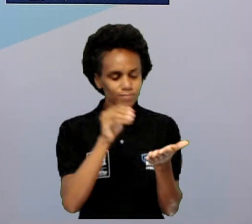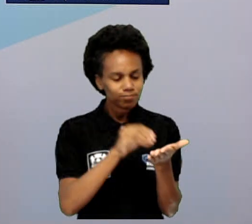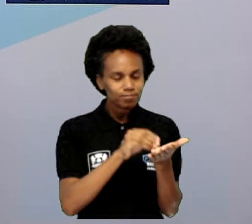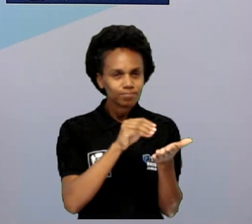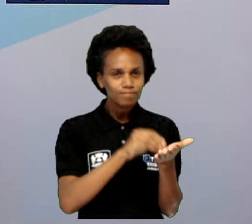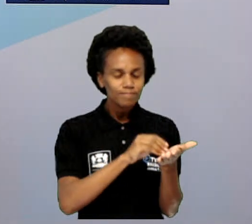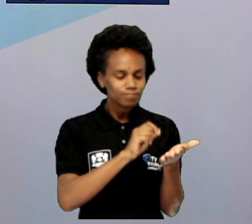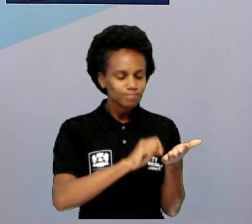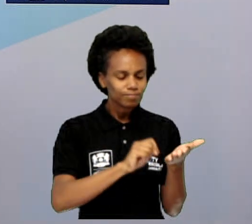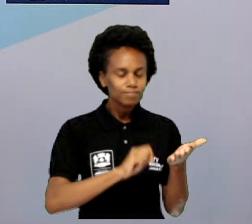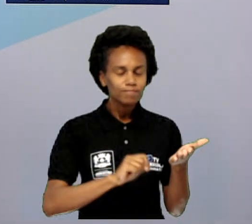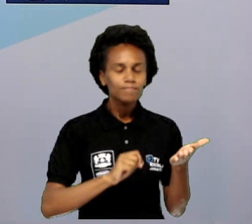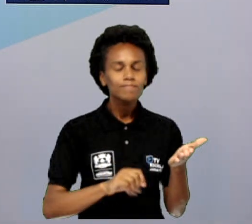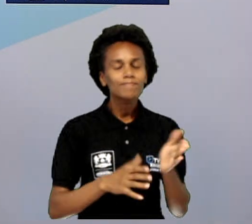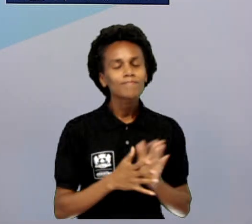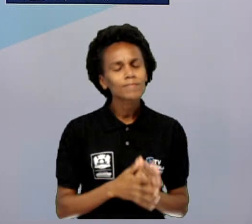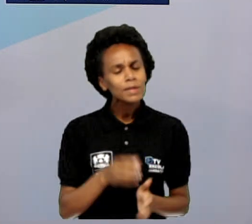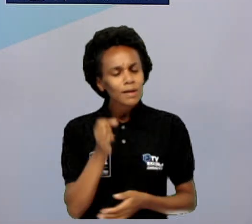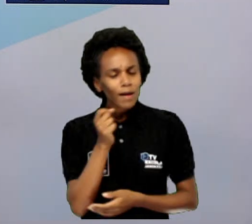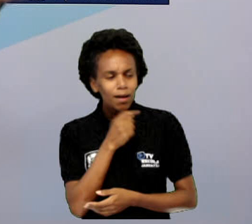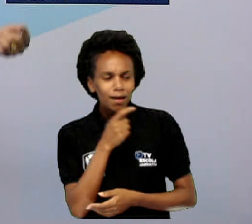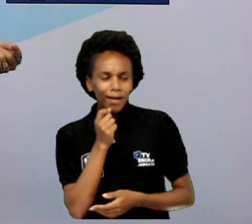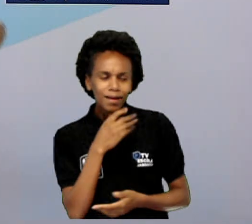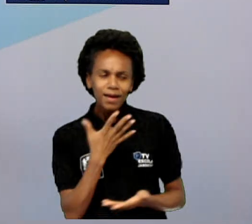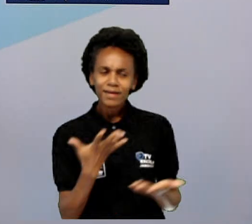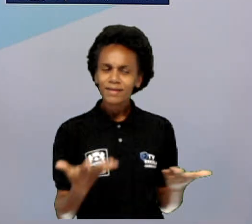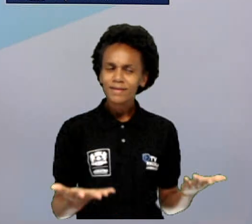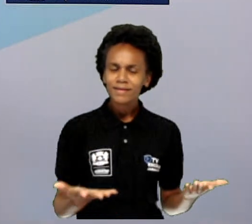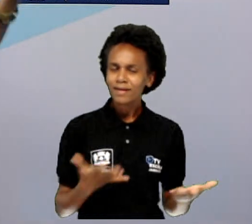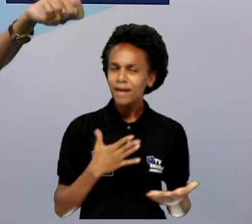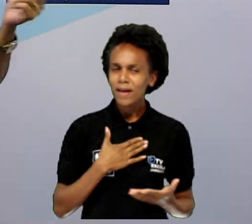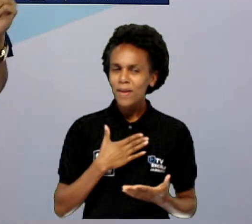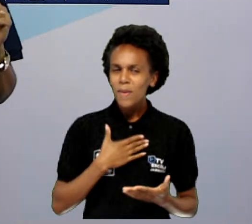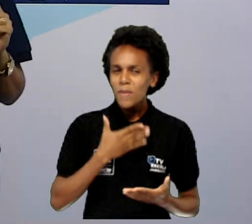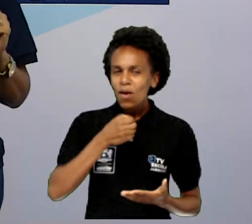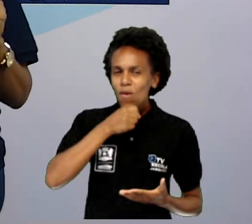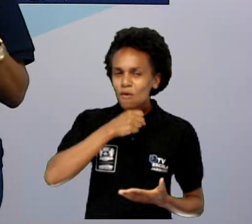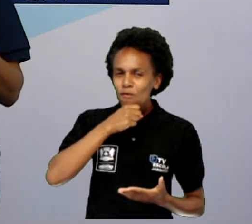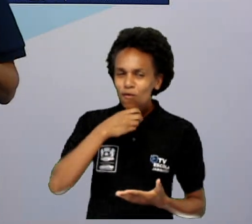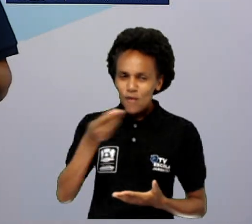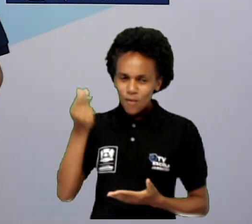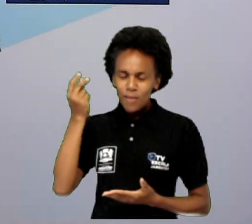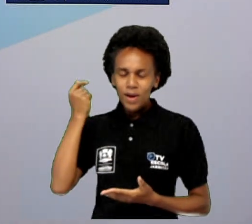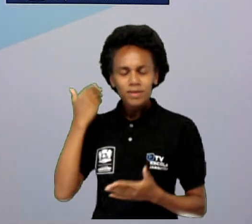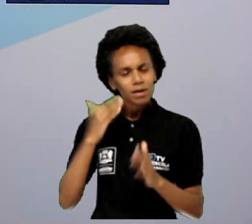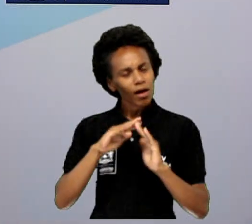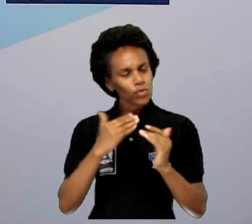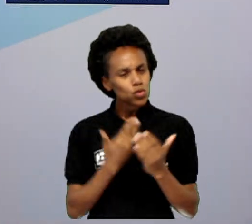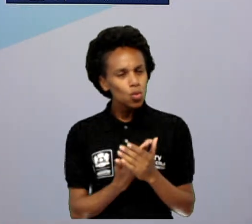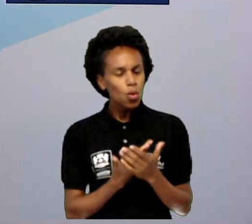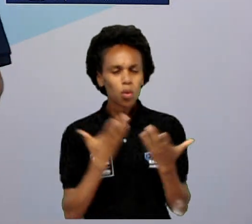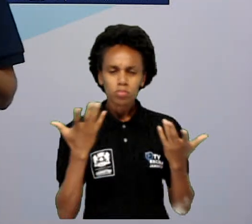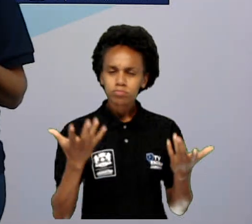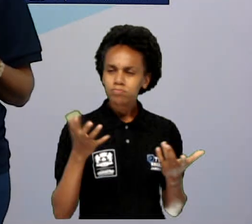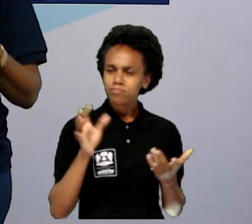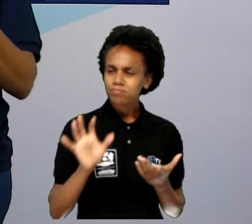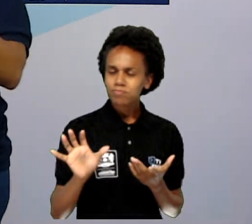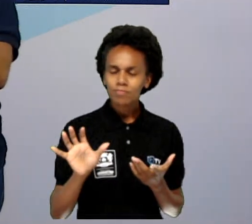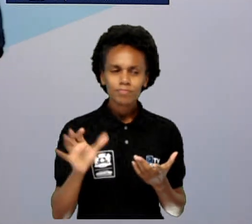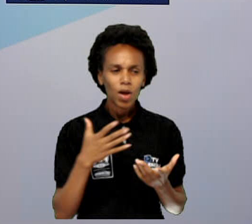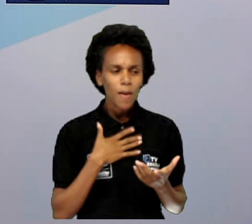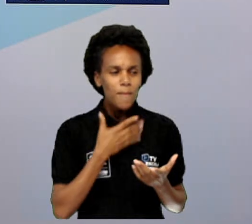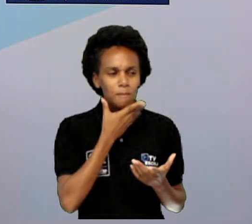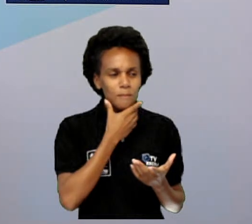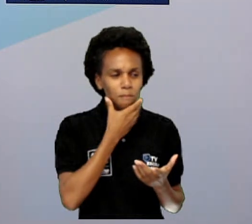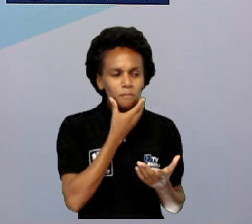engraçado, na época, vai lá, do meu avô, a escola era de um jeito, da época do meu pai, ela mudou um pouquinho e na